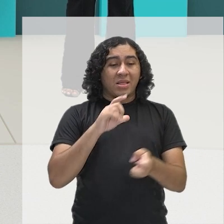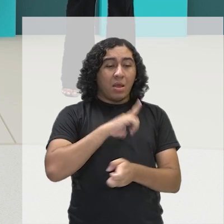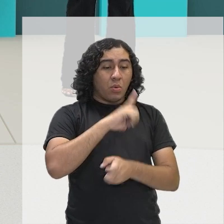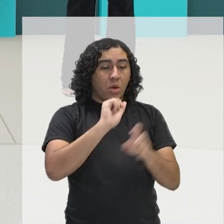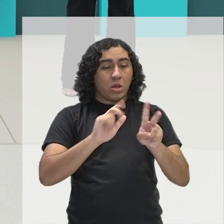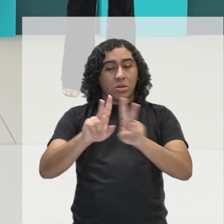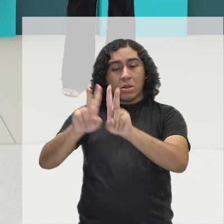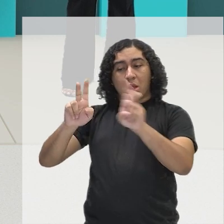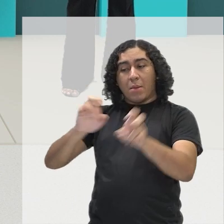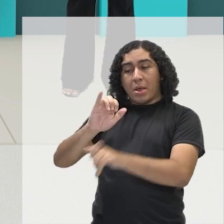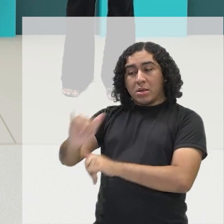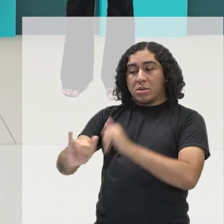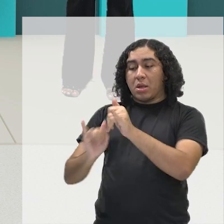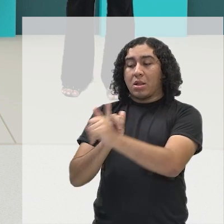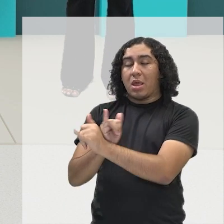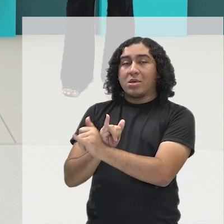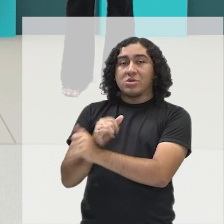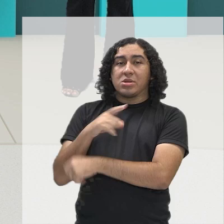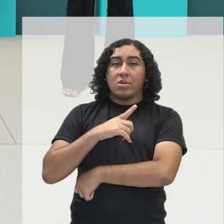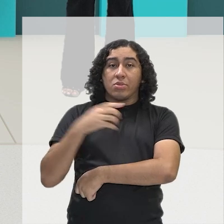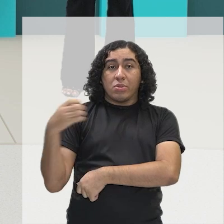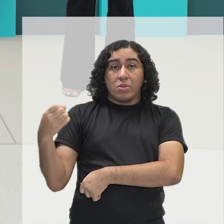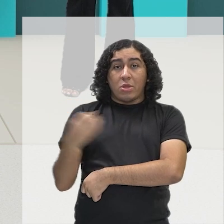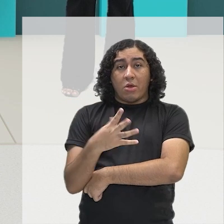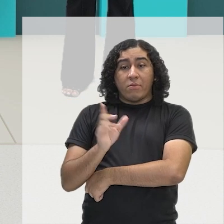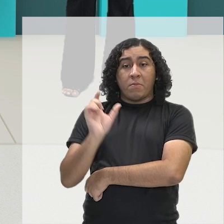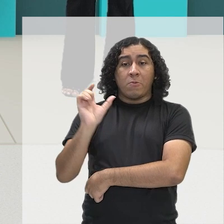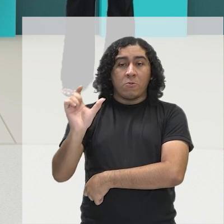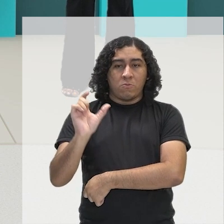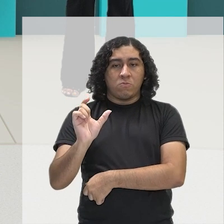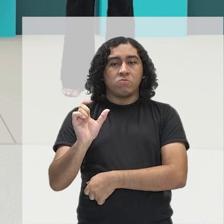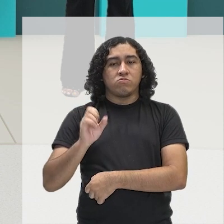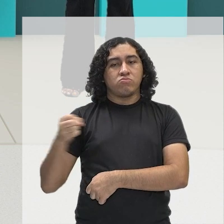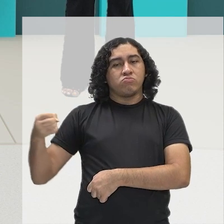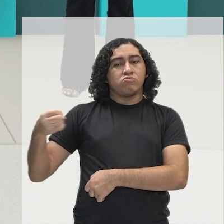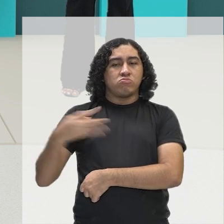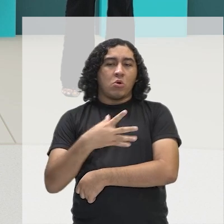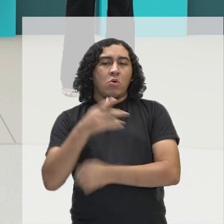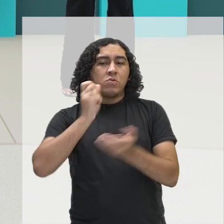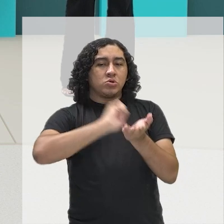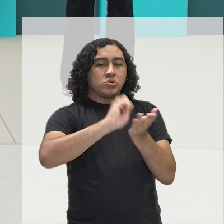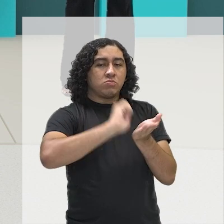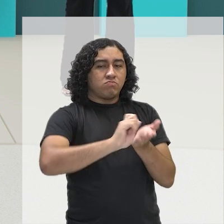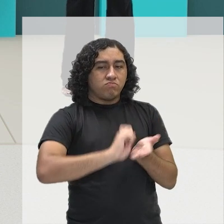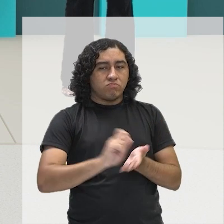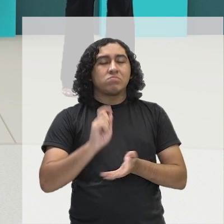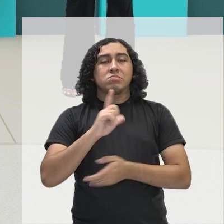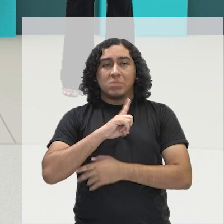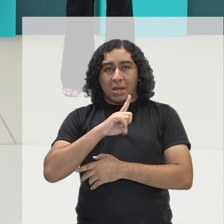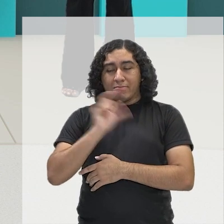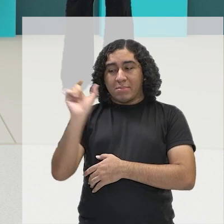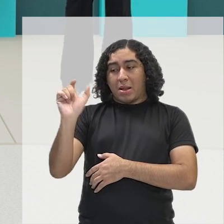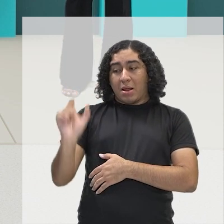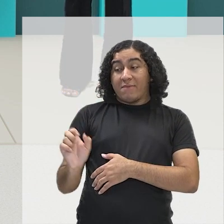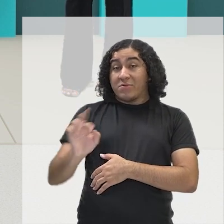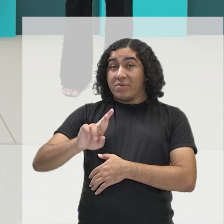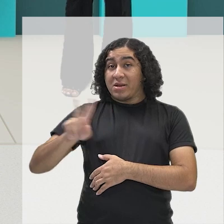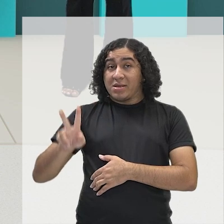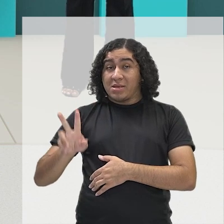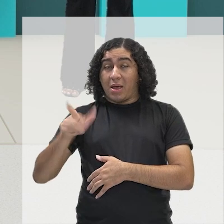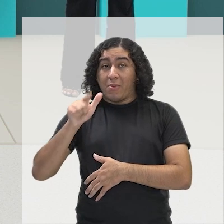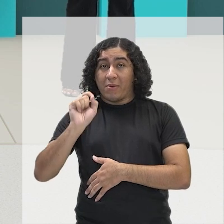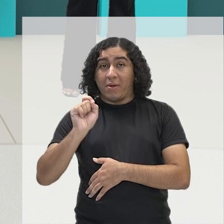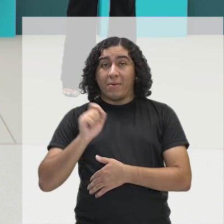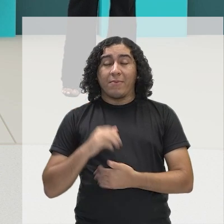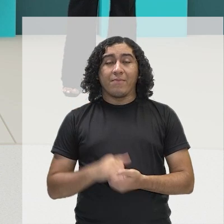na internet, outras palavras surgem, outros modos de fala surgem, então isso é